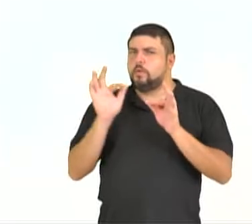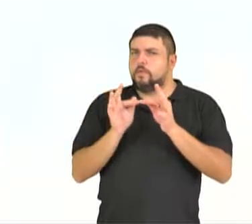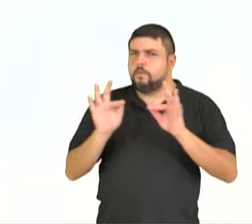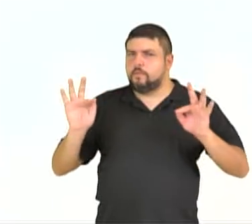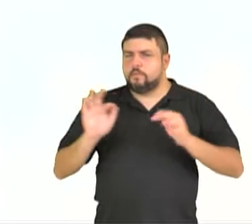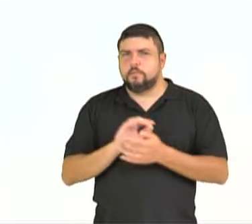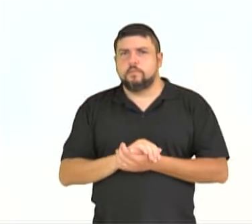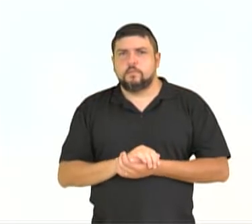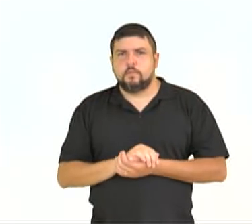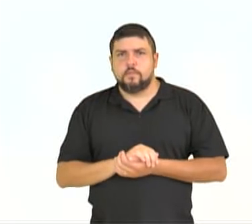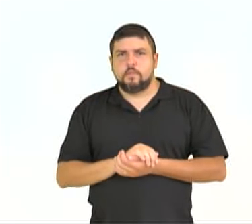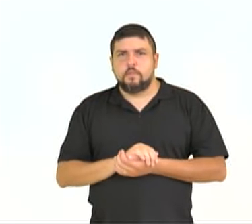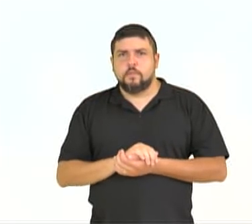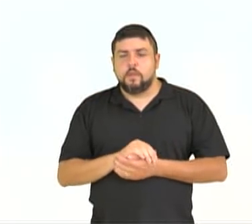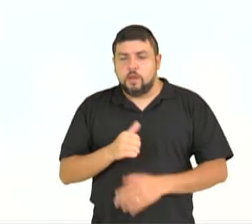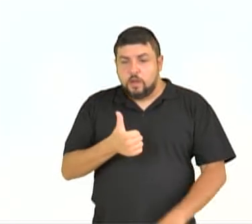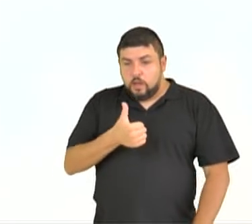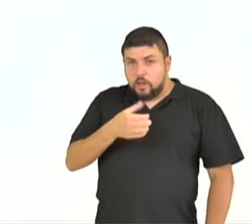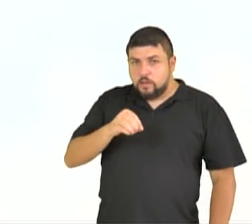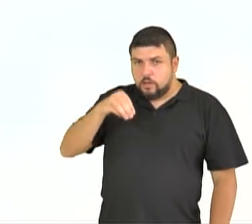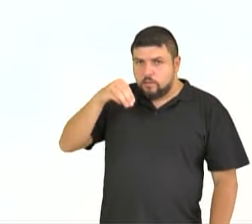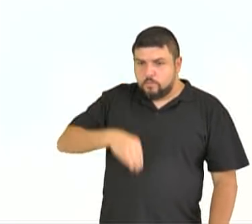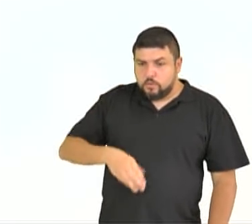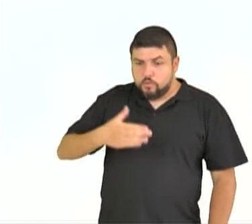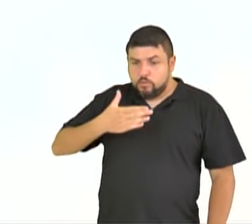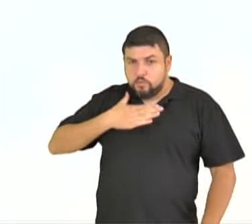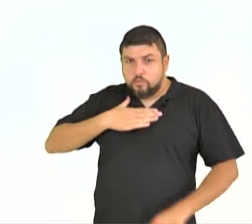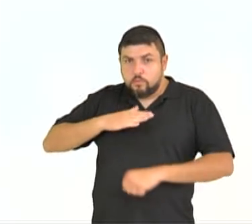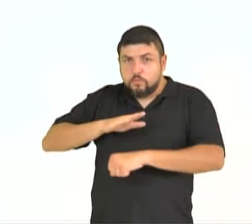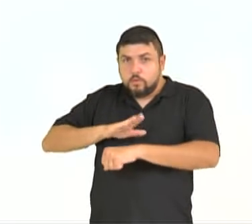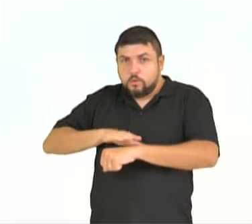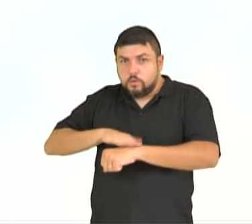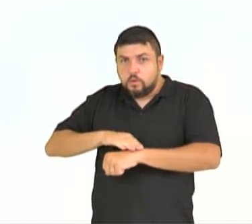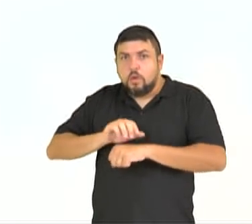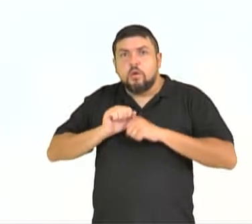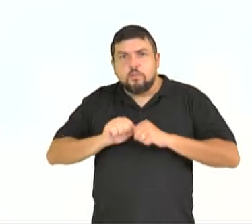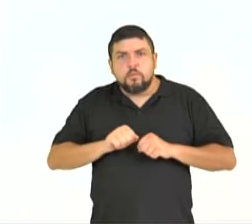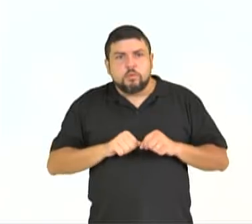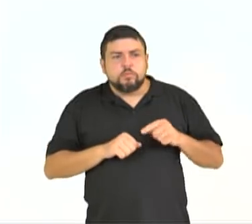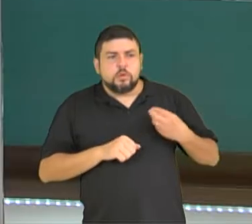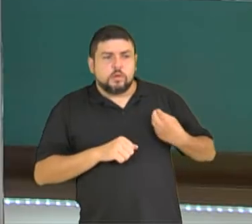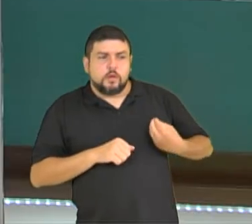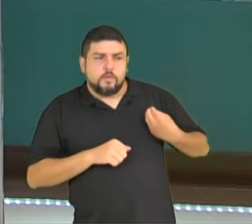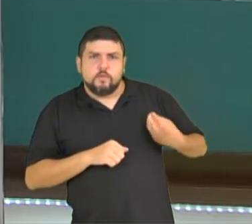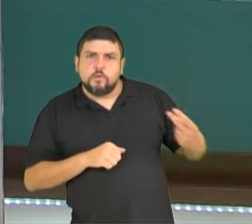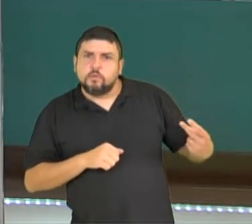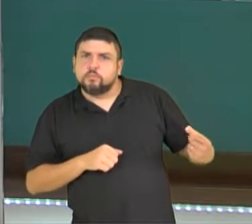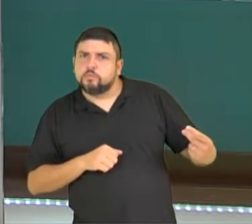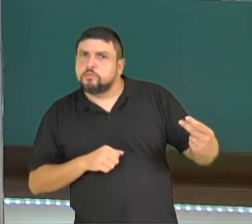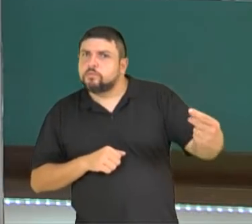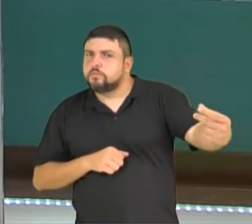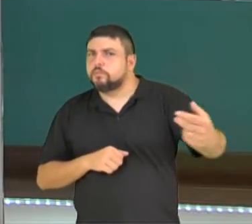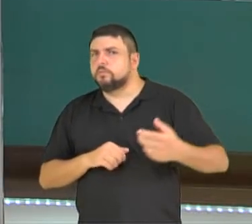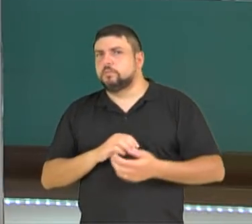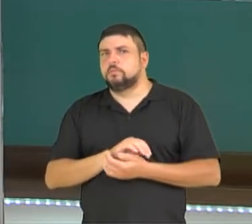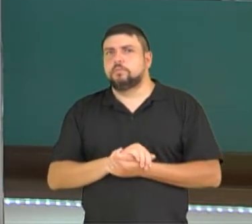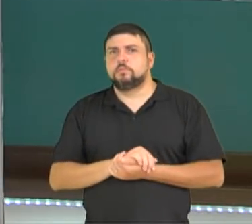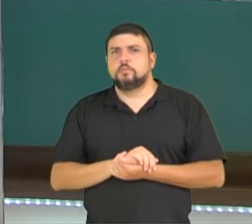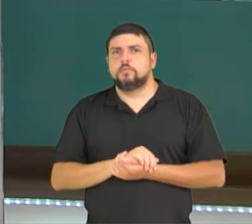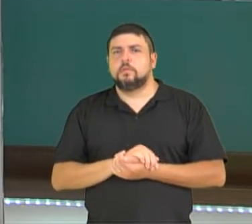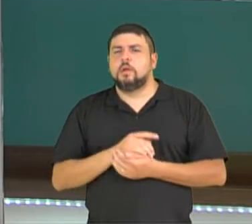enunciado. 10 minutos do seu tempo podem durar uma vida inteira. É um novo apelo,